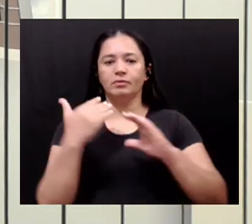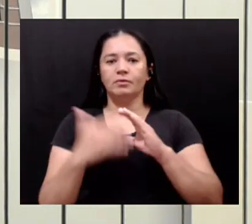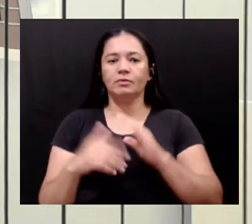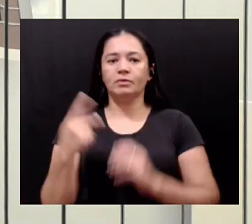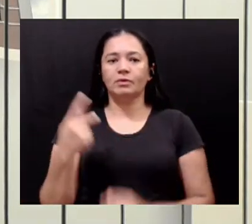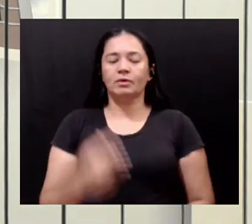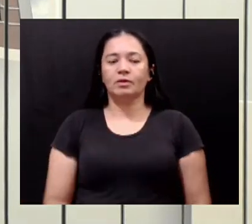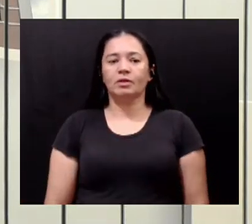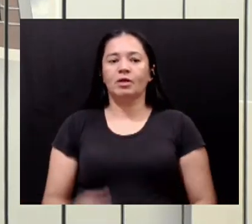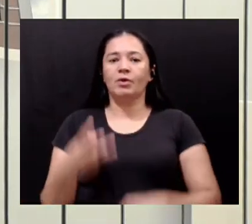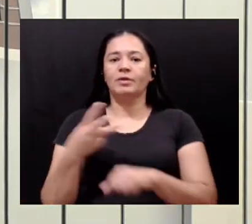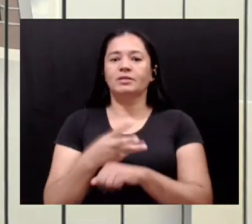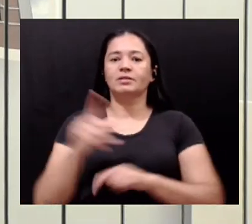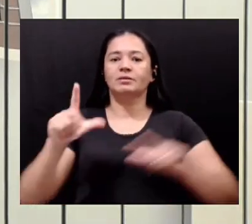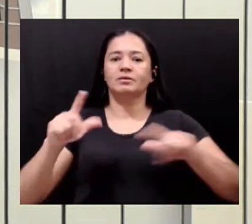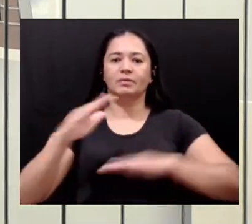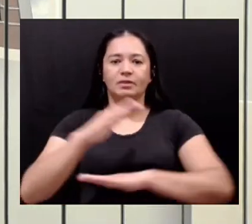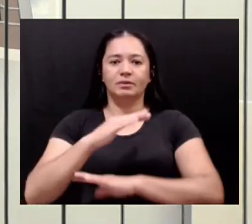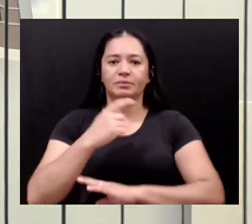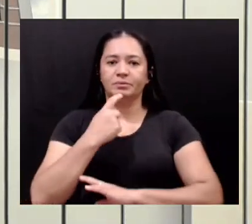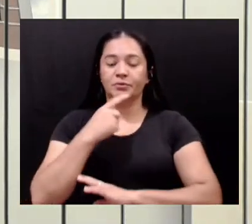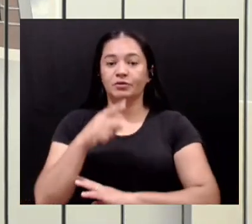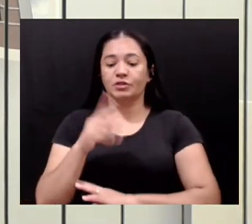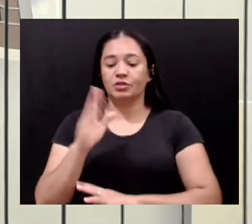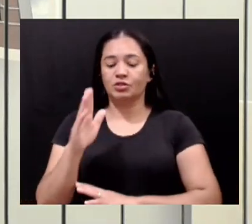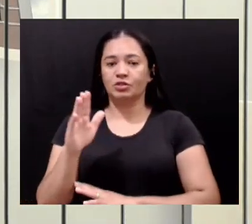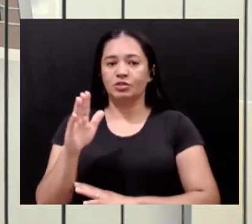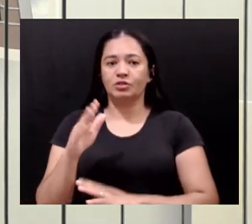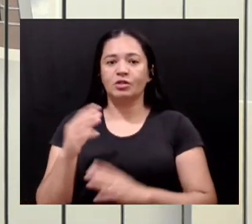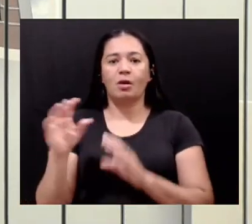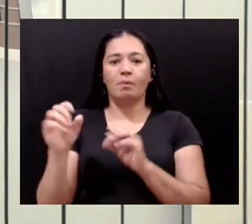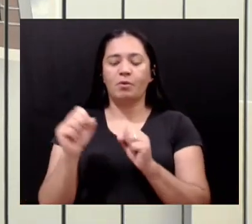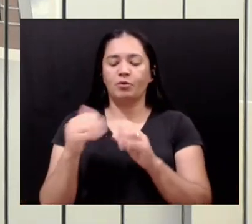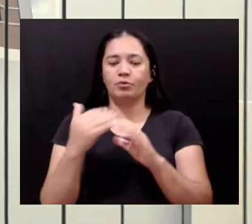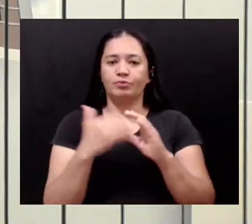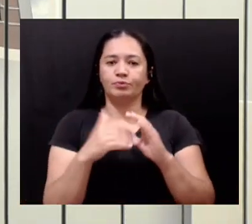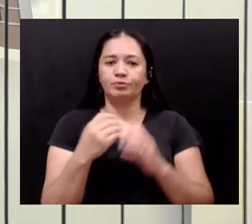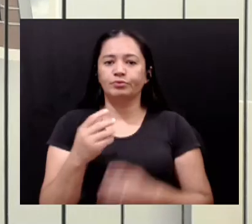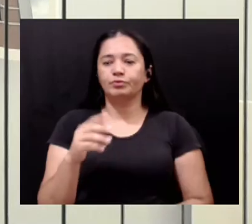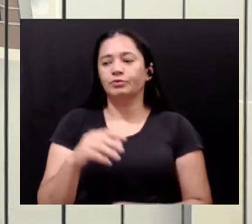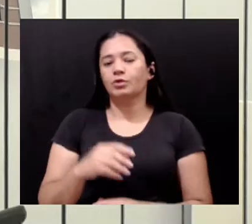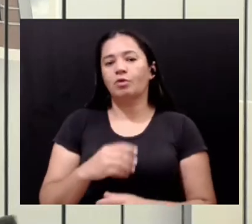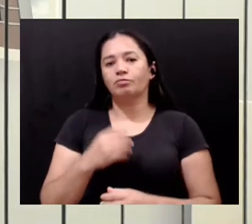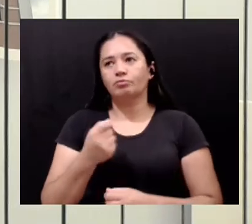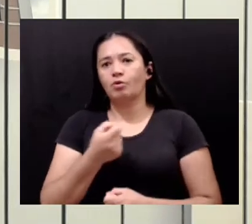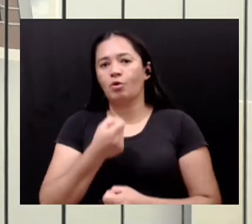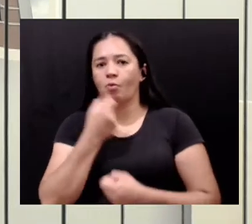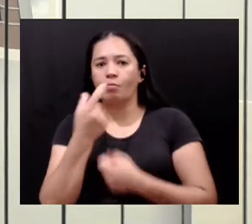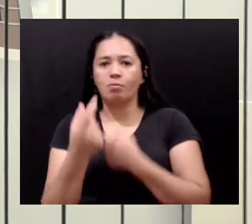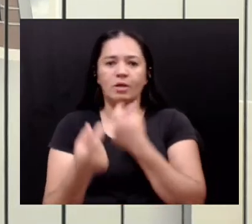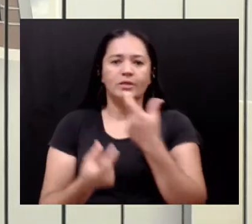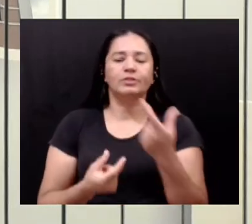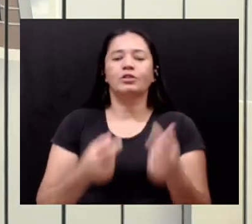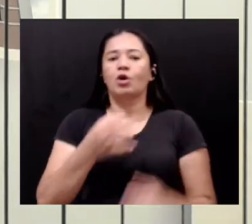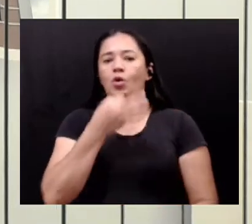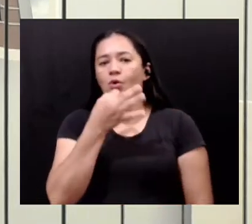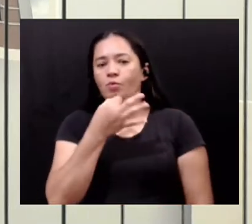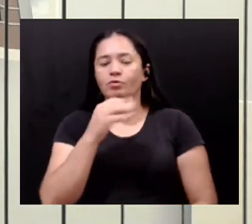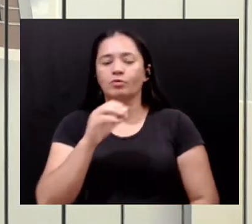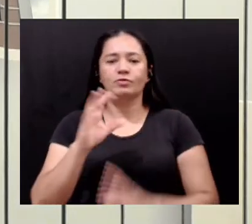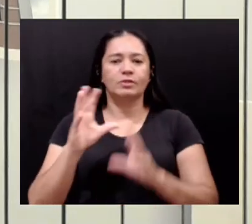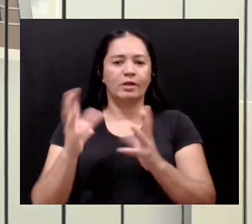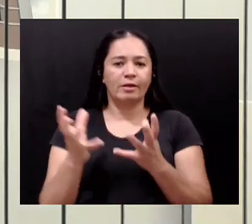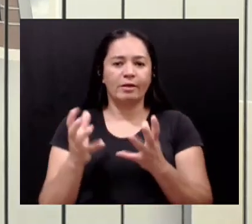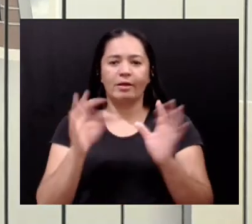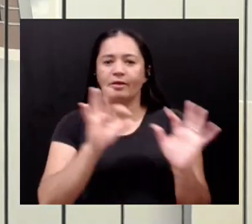Câmara Campinas. Você aperta e pode mandar o seu elogio, uma crítica construtiva, o que você quer assistir aqui no